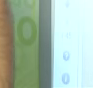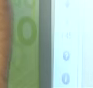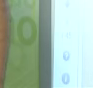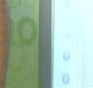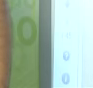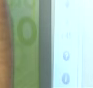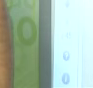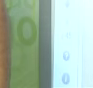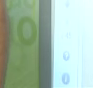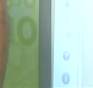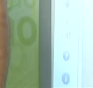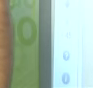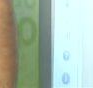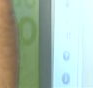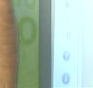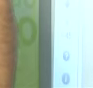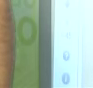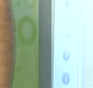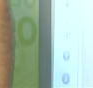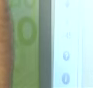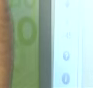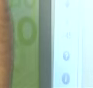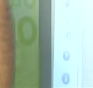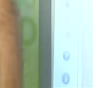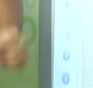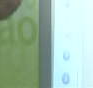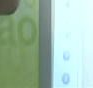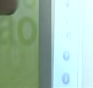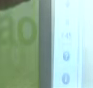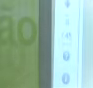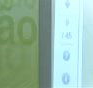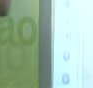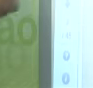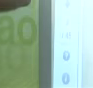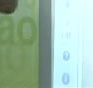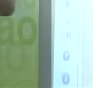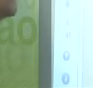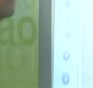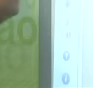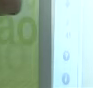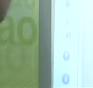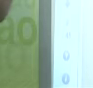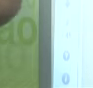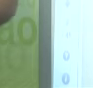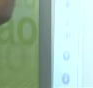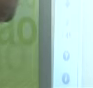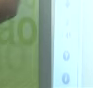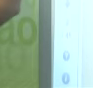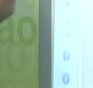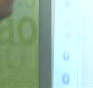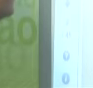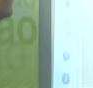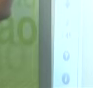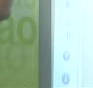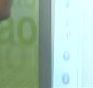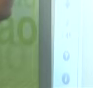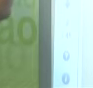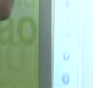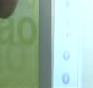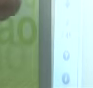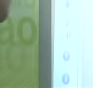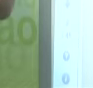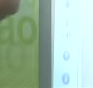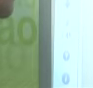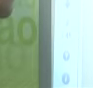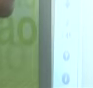momento o cérebro vai mandar, olha, coloca na boca para você sentir o gosto. Tudo isso é um mecanismo que o cérebro já tem de aprendizado.